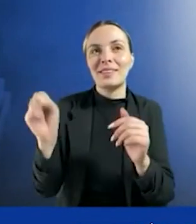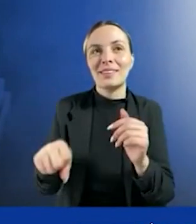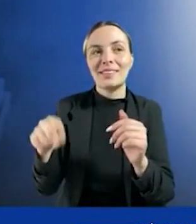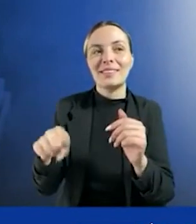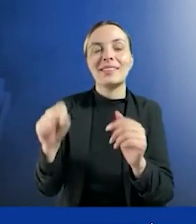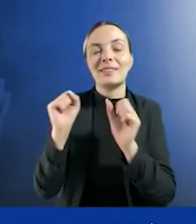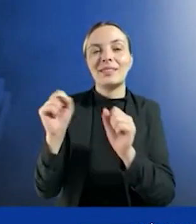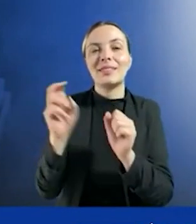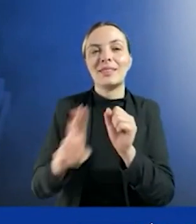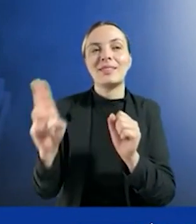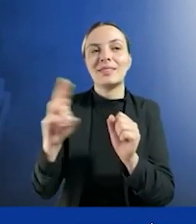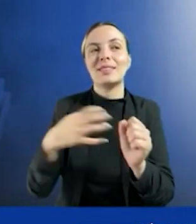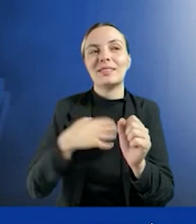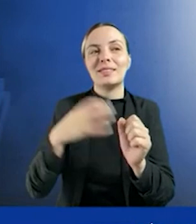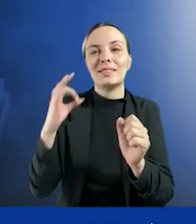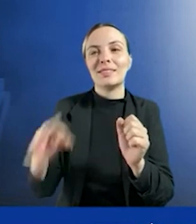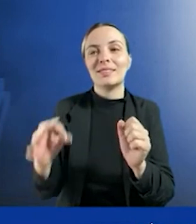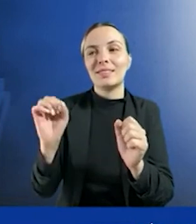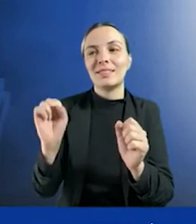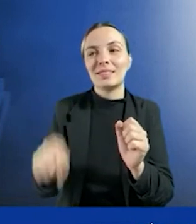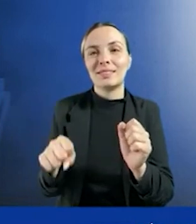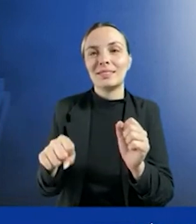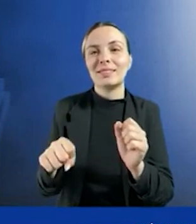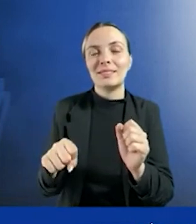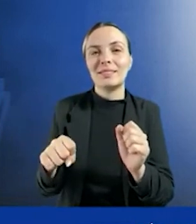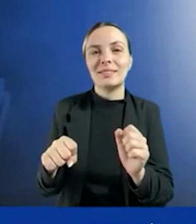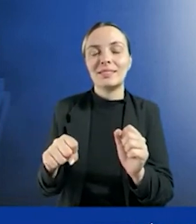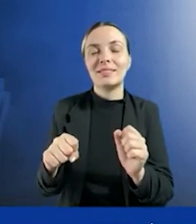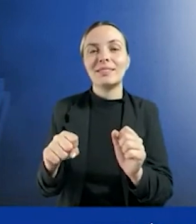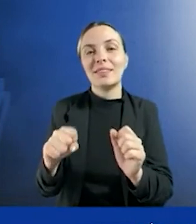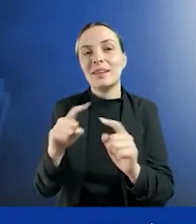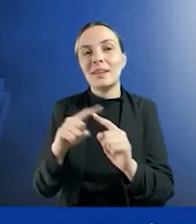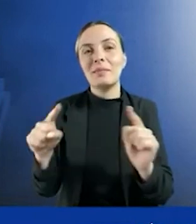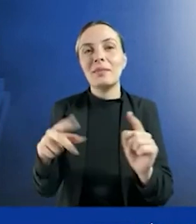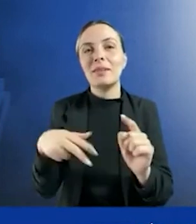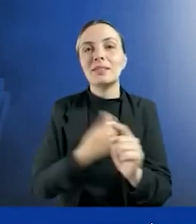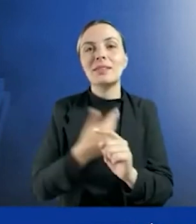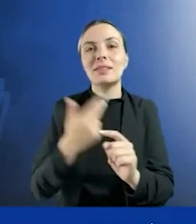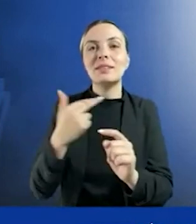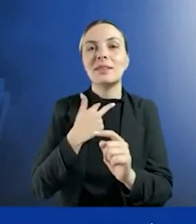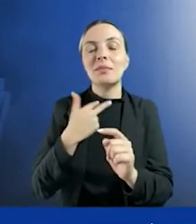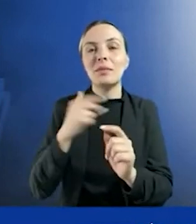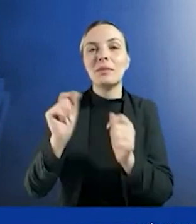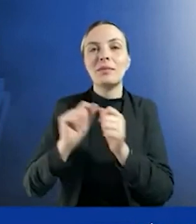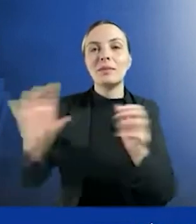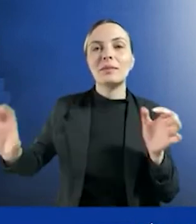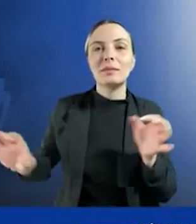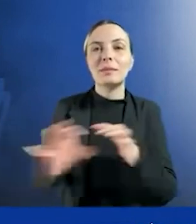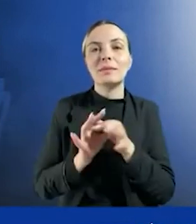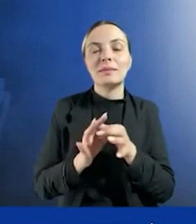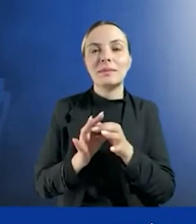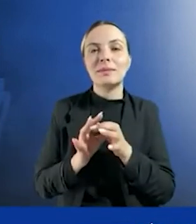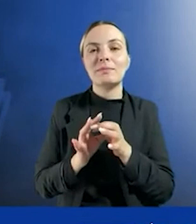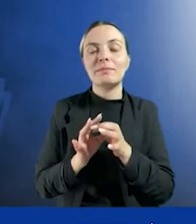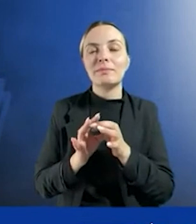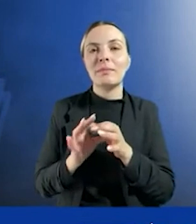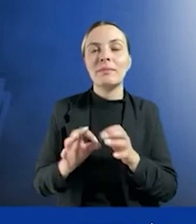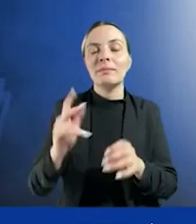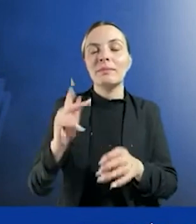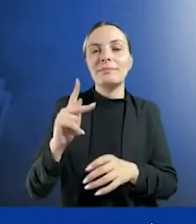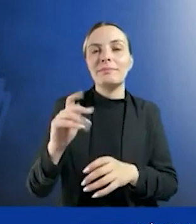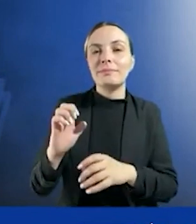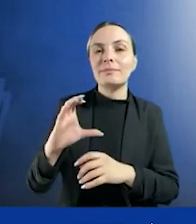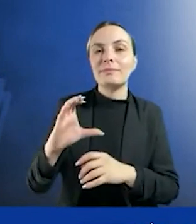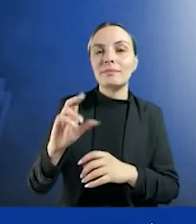jeito certo, do modo apropriado, se nós conseguimos fazer uma integração lavoura-pecuária com as florestas, aí